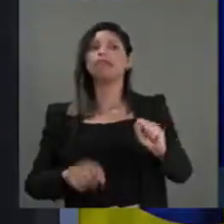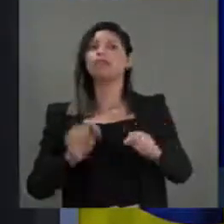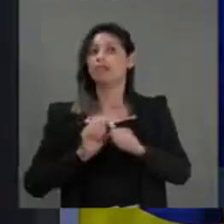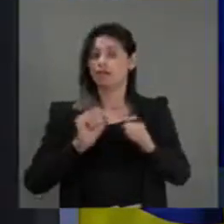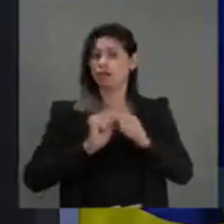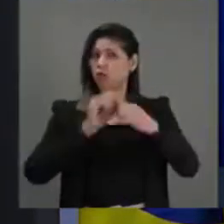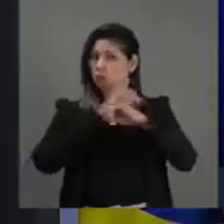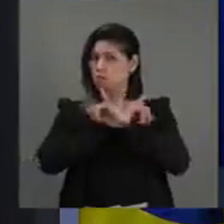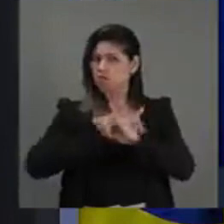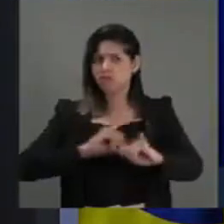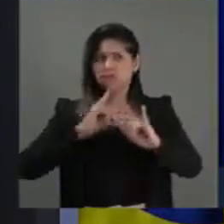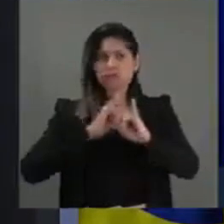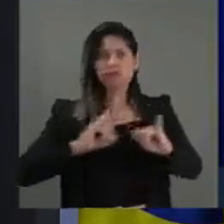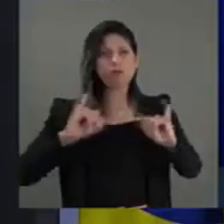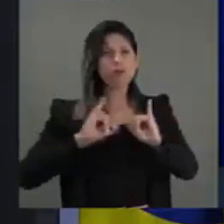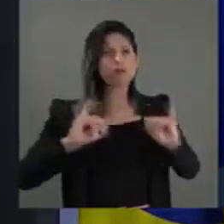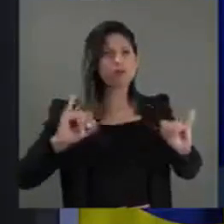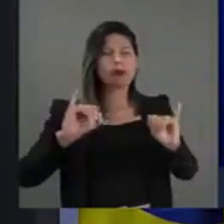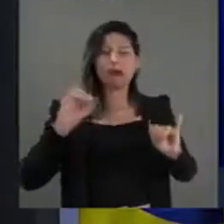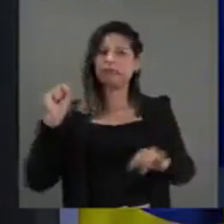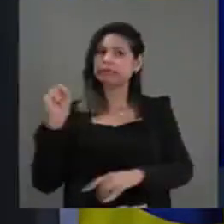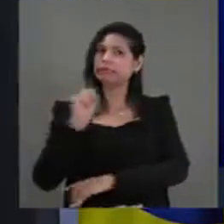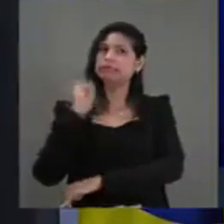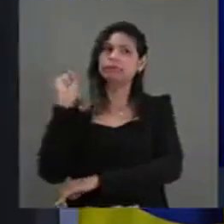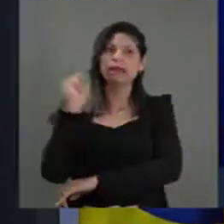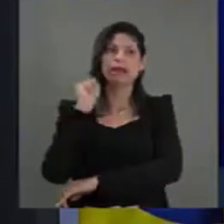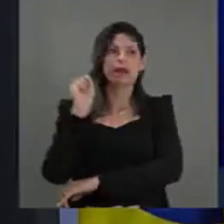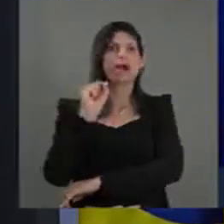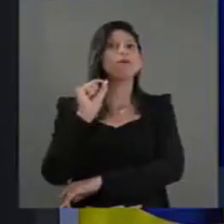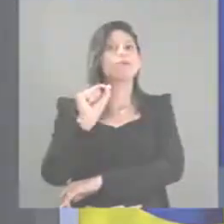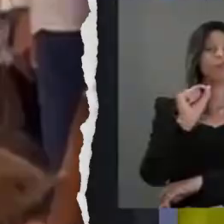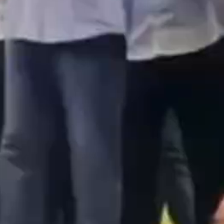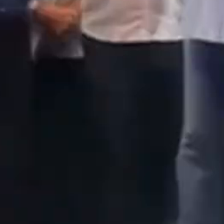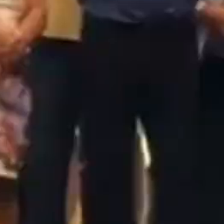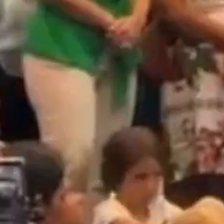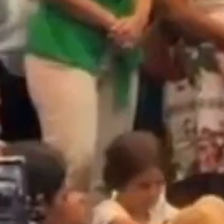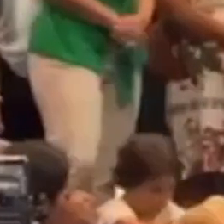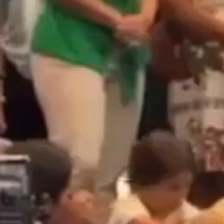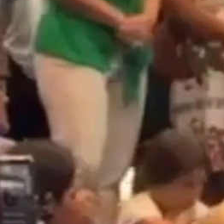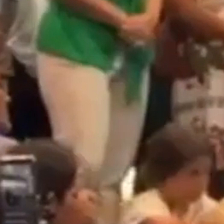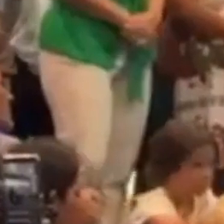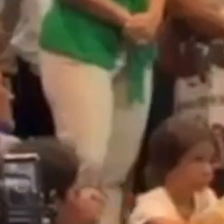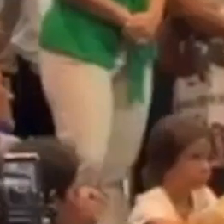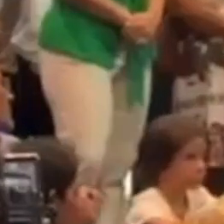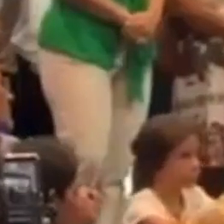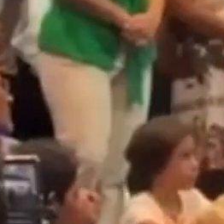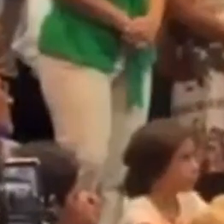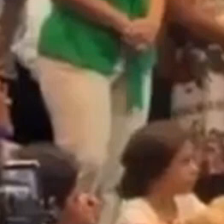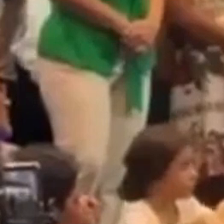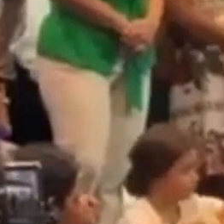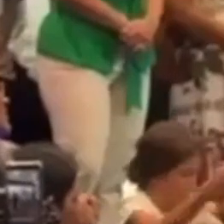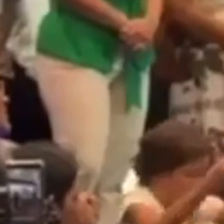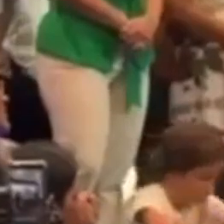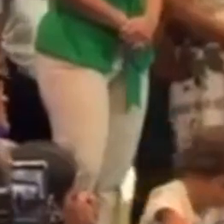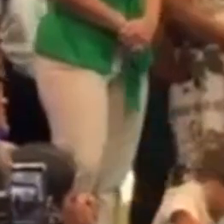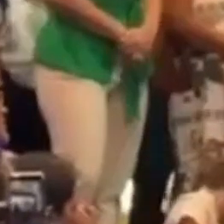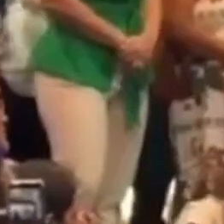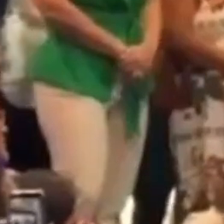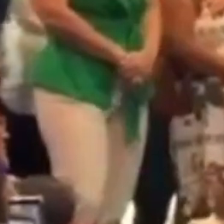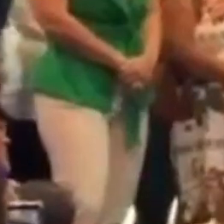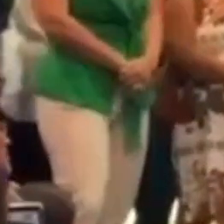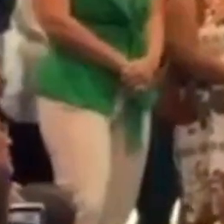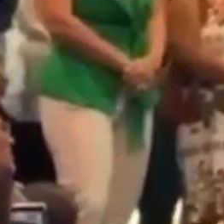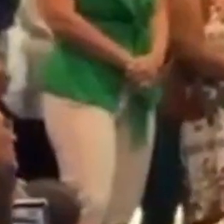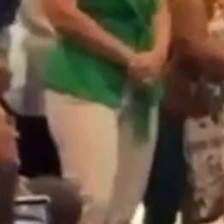gravíssimas sobre o governo do estado do Ceará. Nosso estado do Ceará está sendo